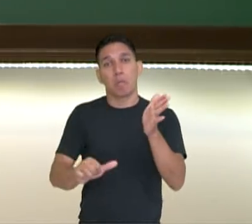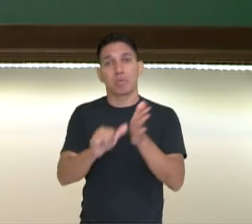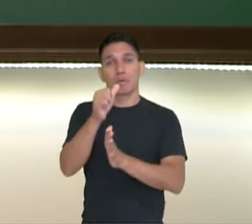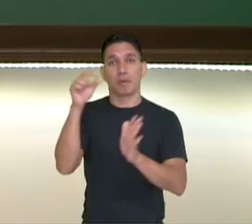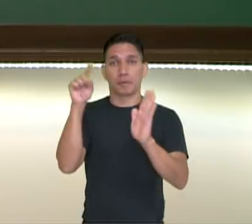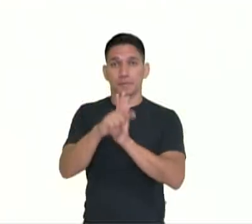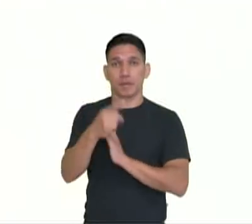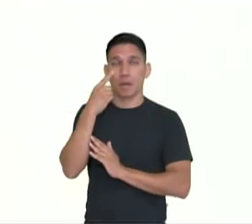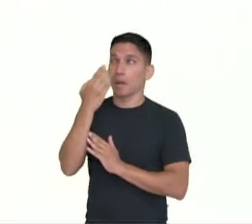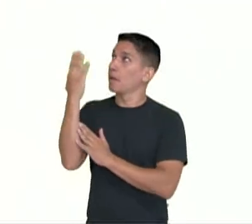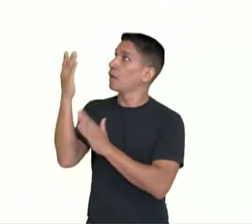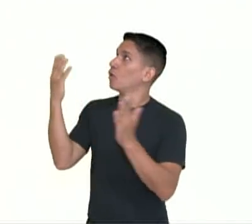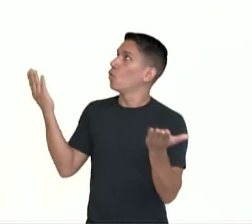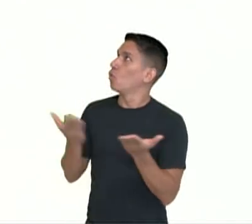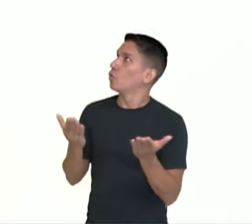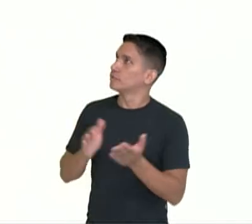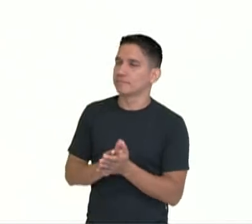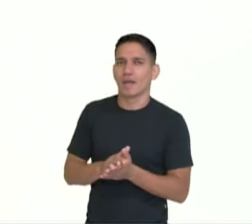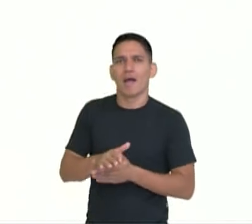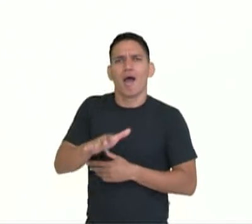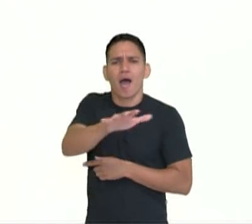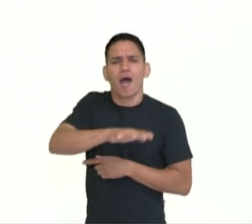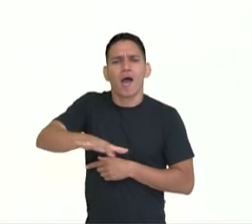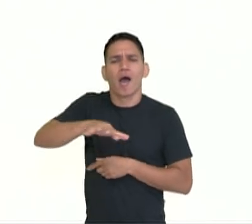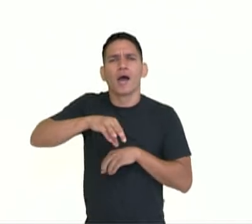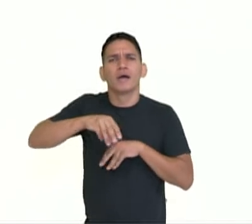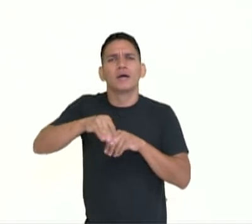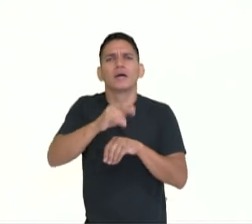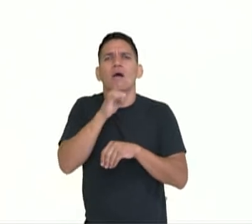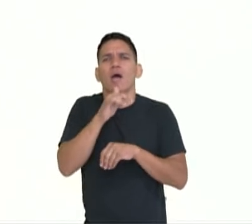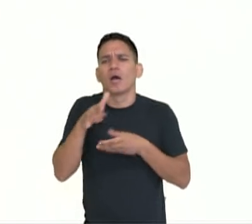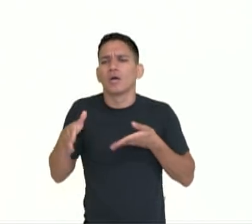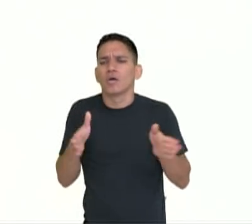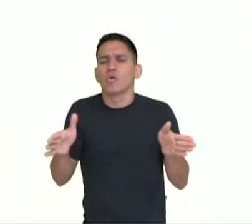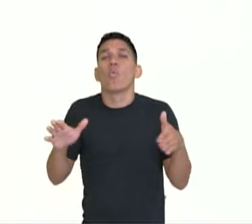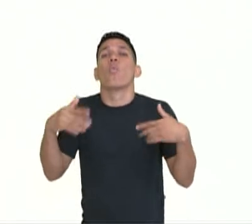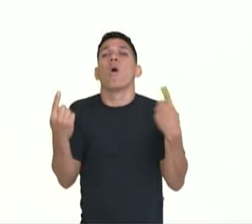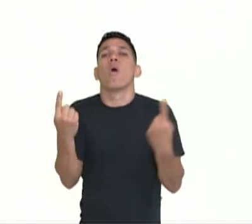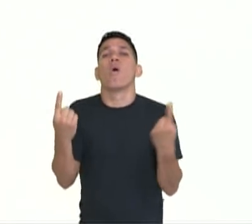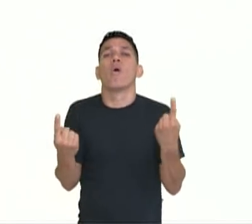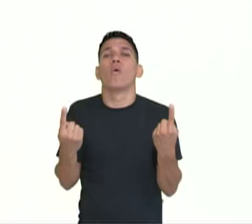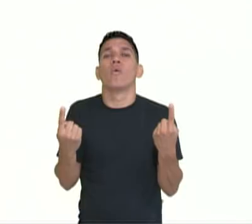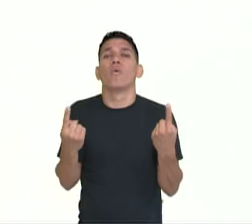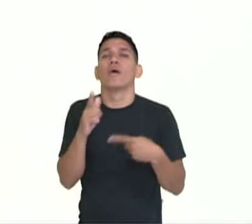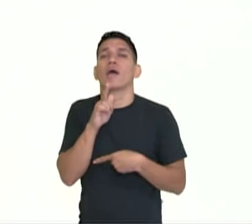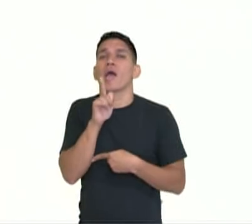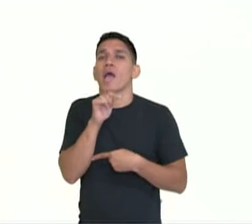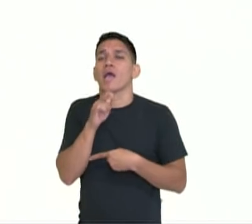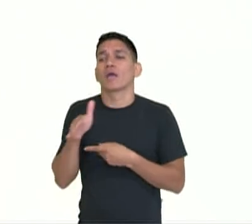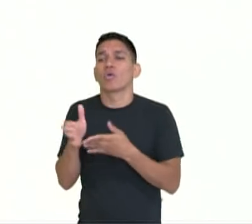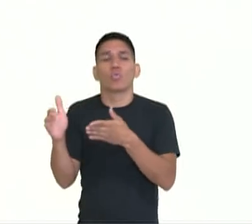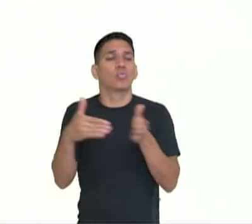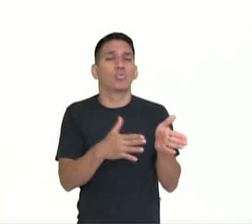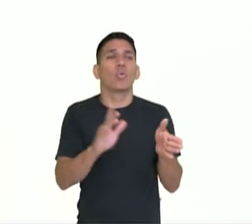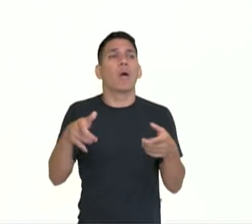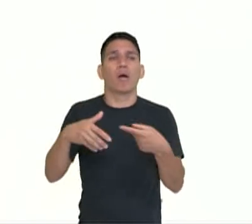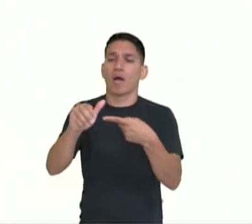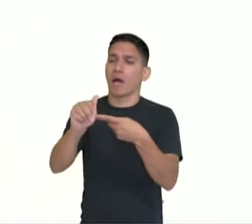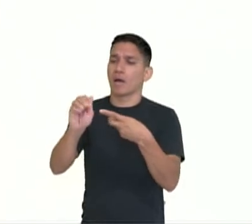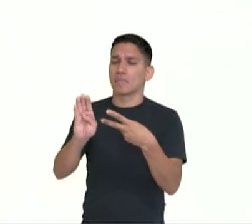quiz da aula de hoje. A região da Mesopotâmia ficava entre quais rios? A. Rio Nilo e o Rio